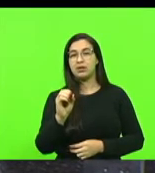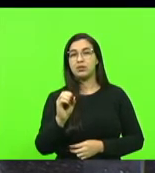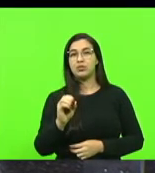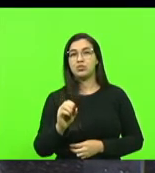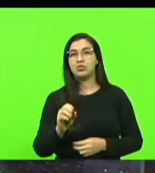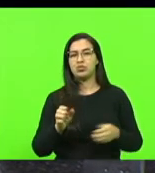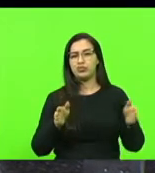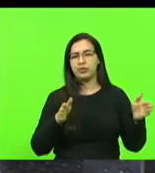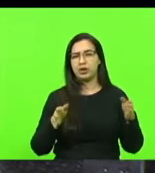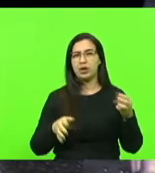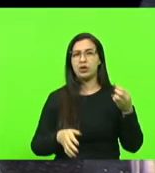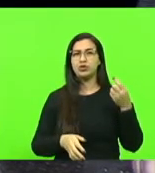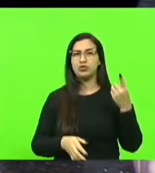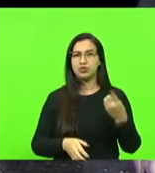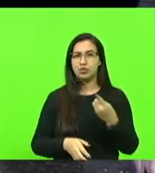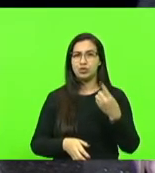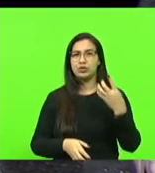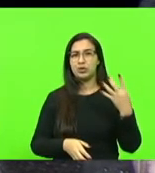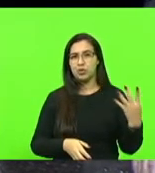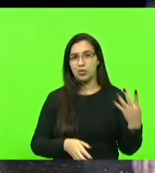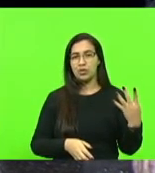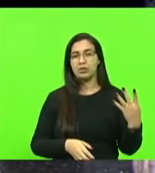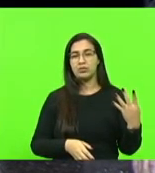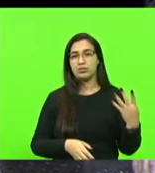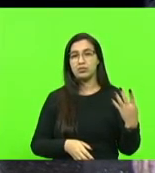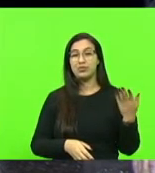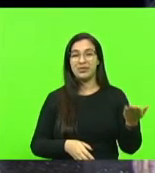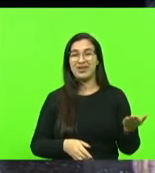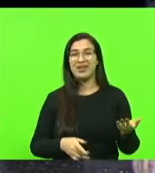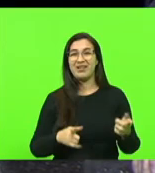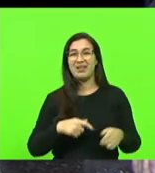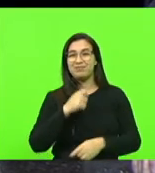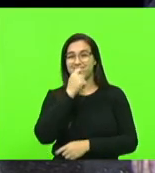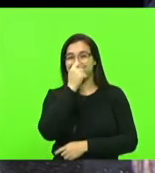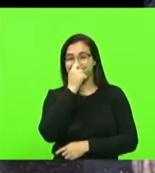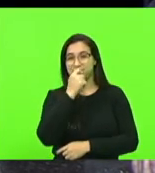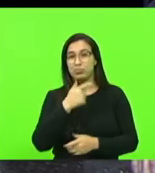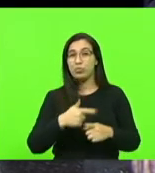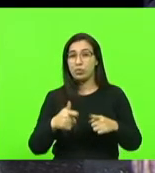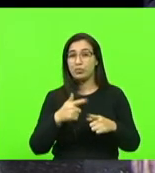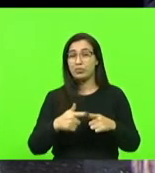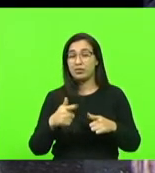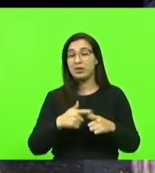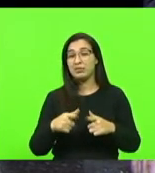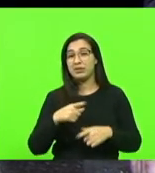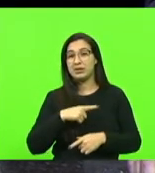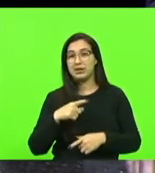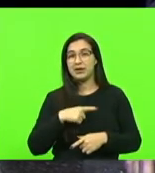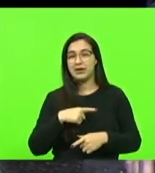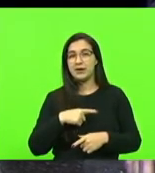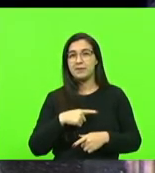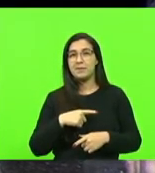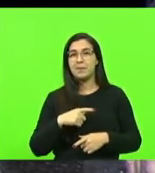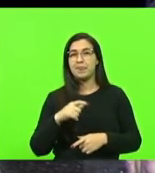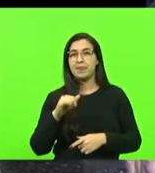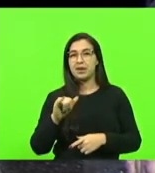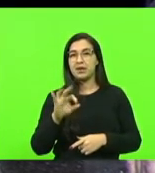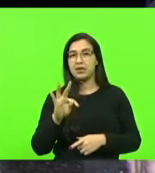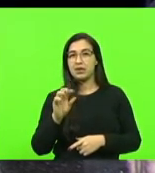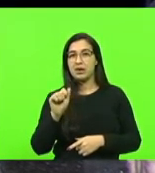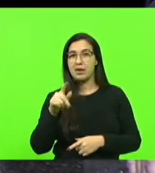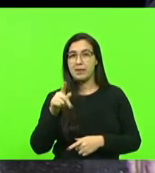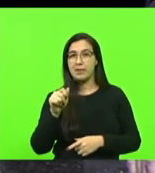4 da rodovia, onde nós temos um grande gargalo, que é do acesso a Itopavazim, ali entre o trevo